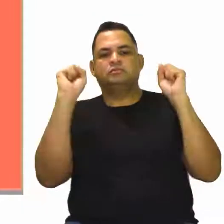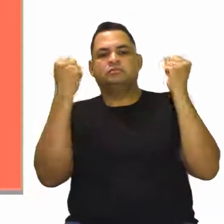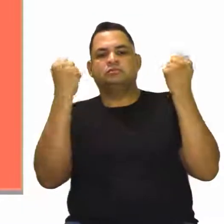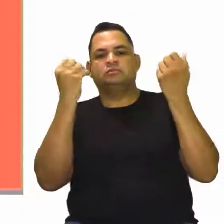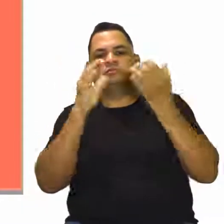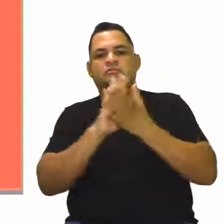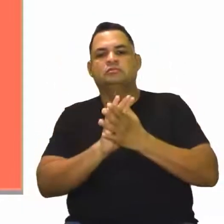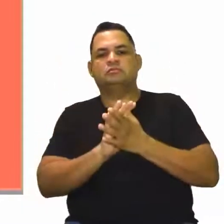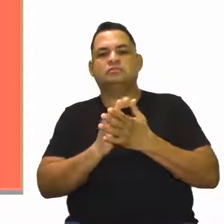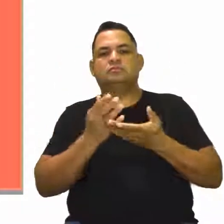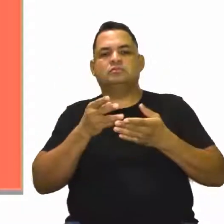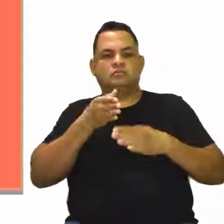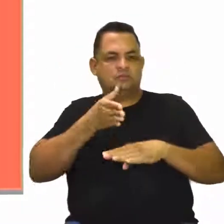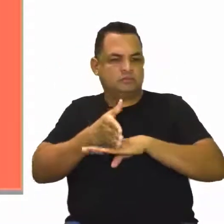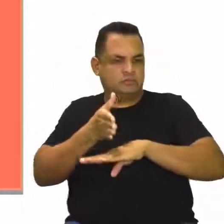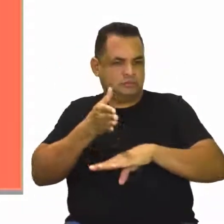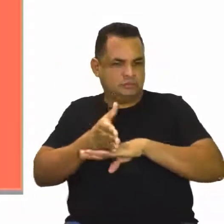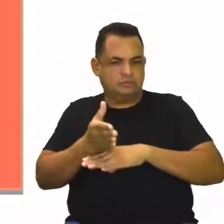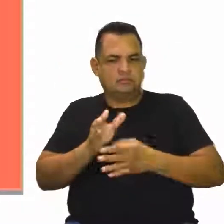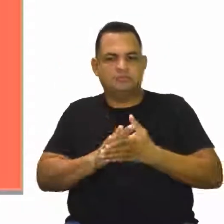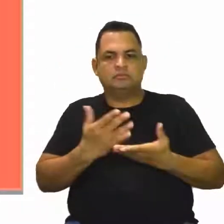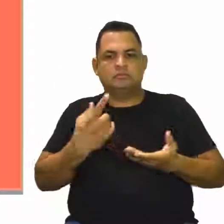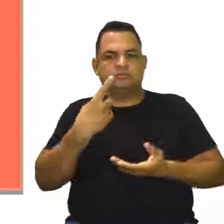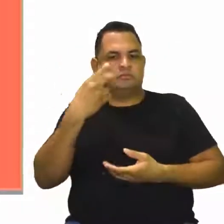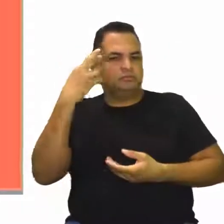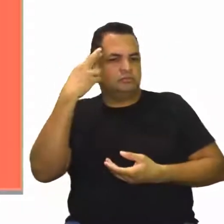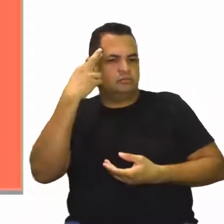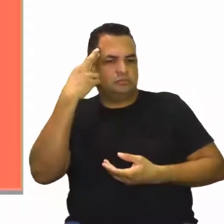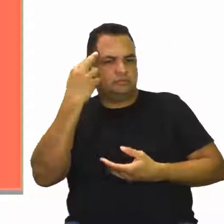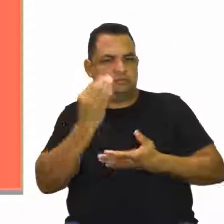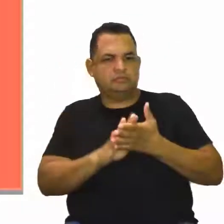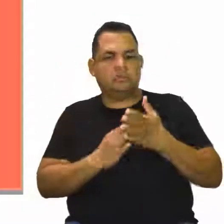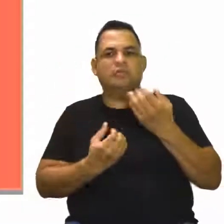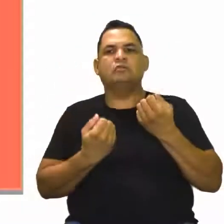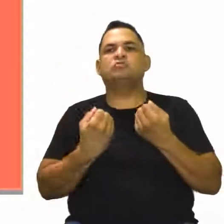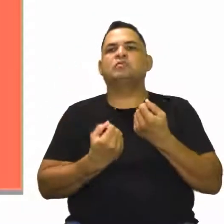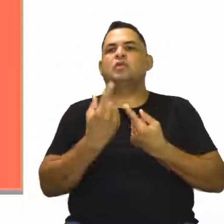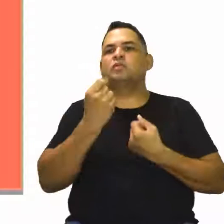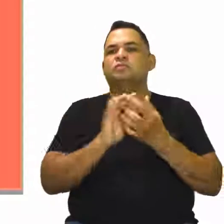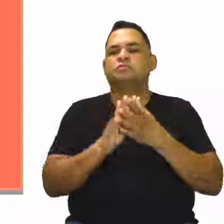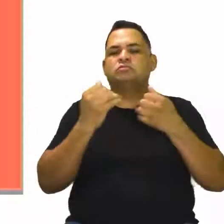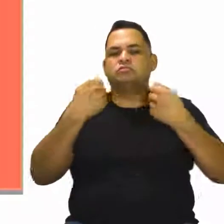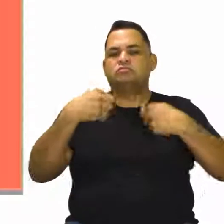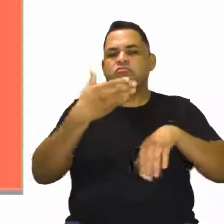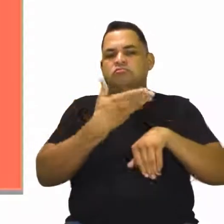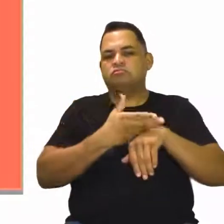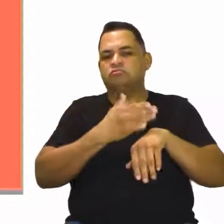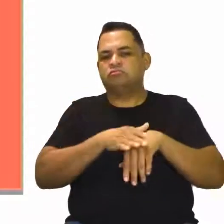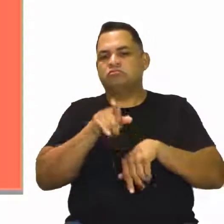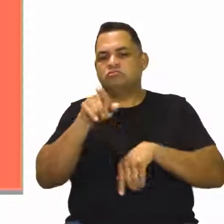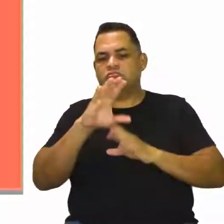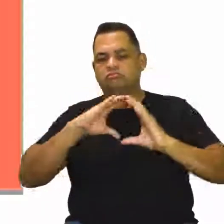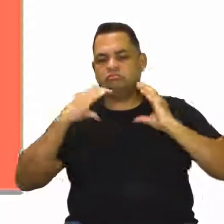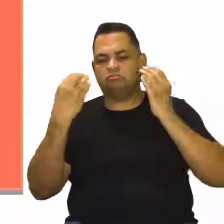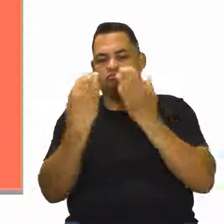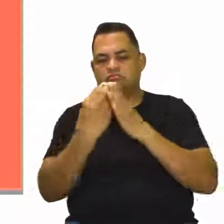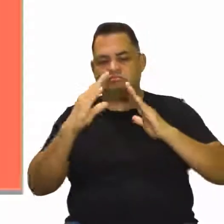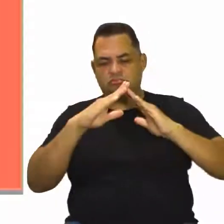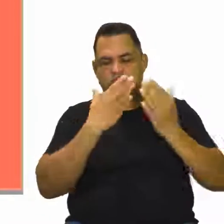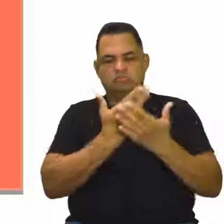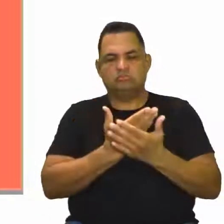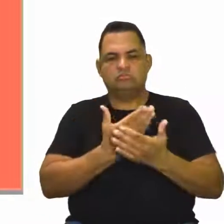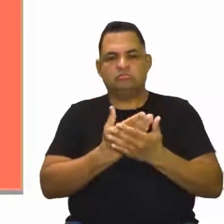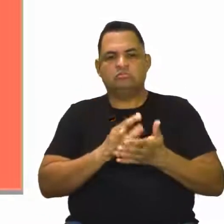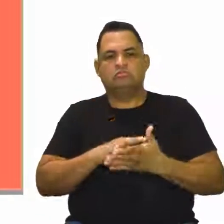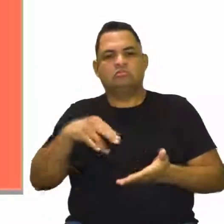são acessíveis e aí nós vamos refletir algumas que é possível você praticar aí na sua comunidade, na escola, que